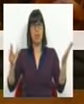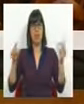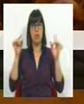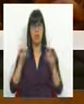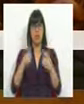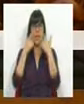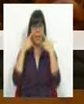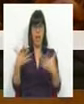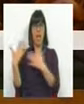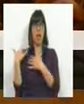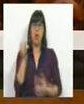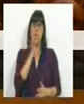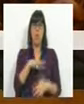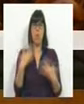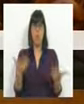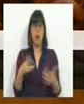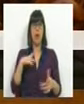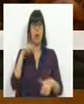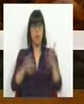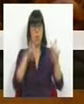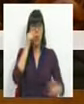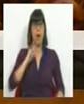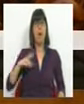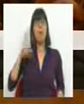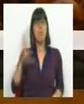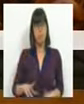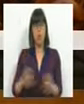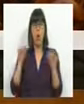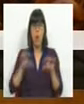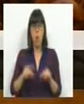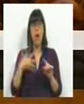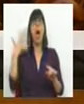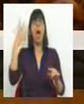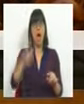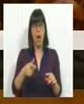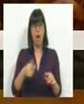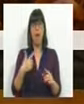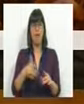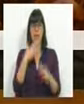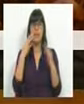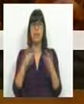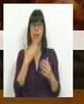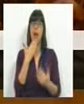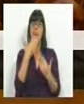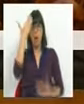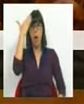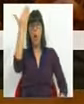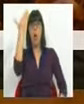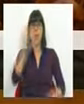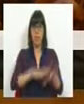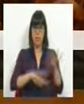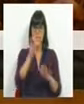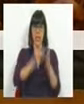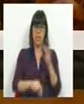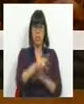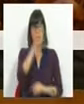desta irresponsabilidade. As portuguesas e os portugueses de hoje e de amanhã vão seguramente agradecer esse gesto